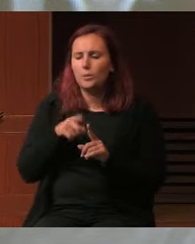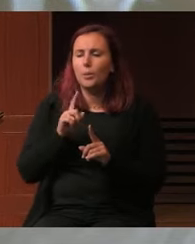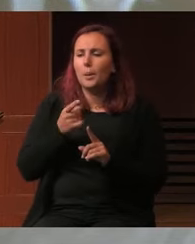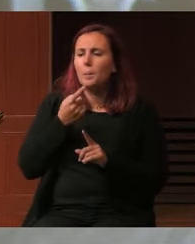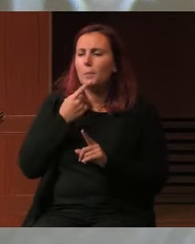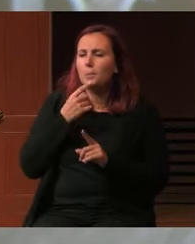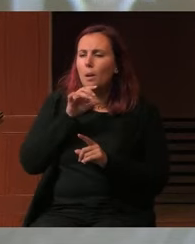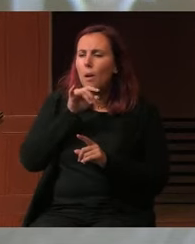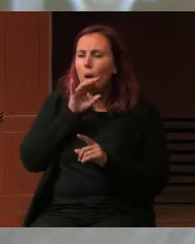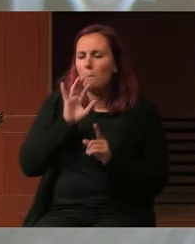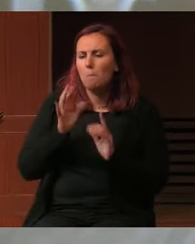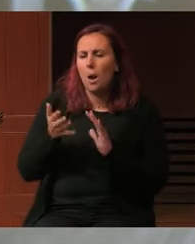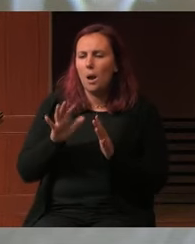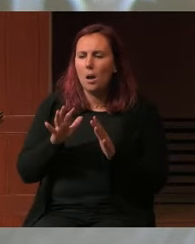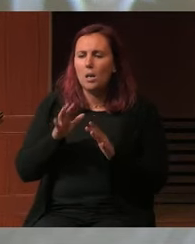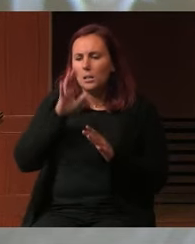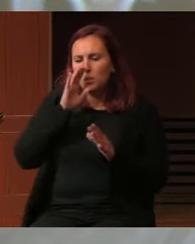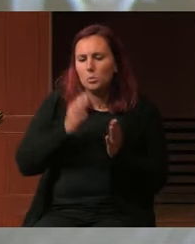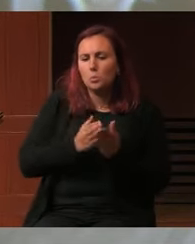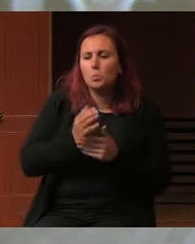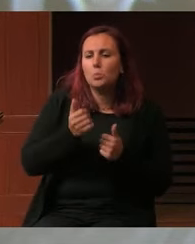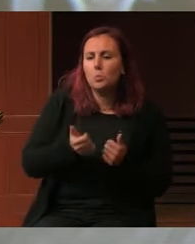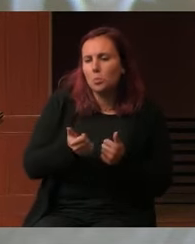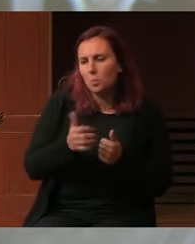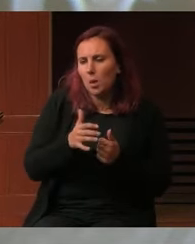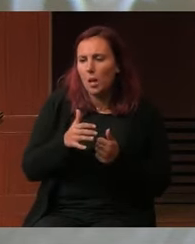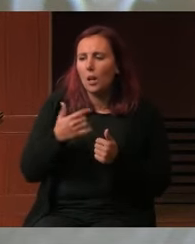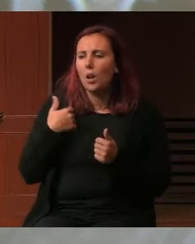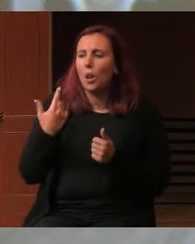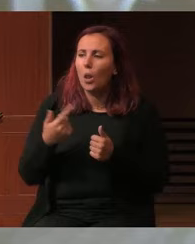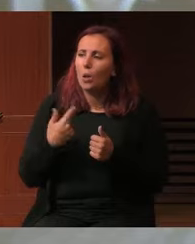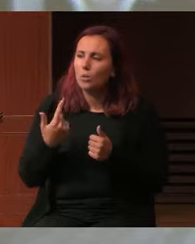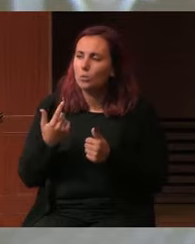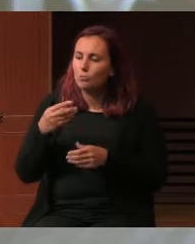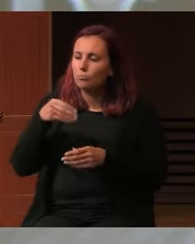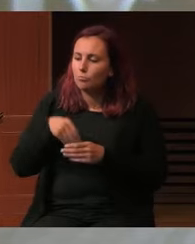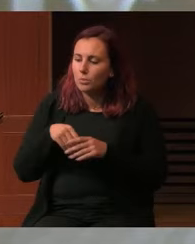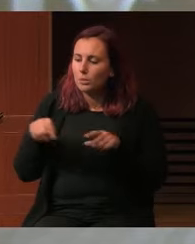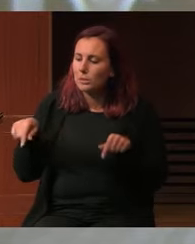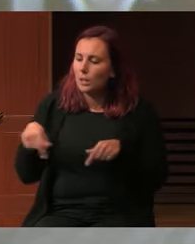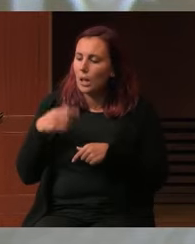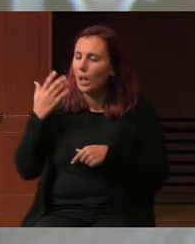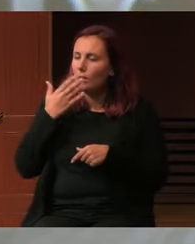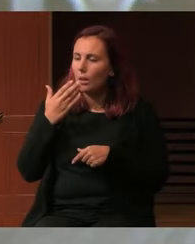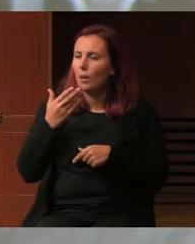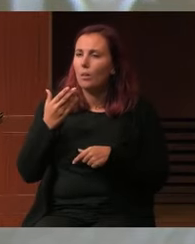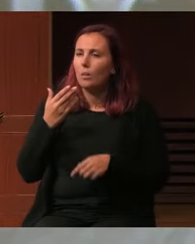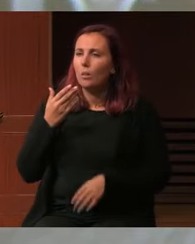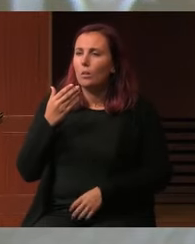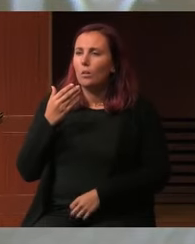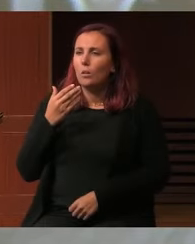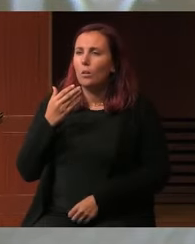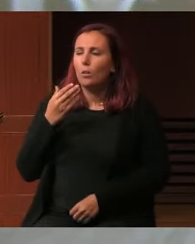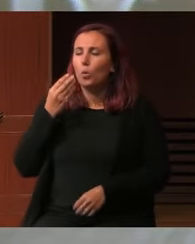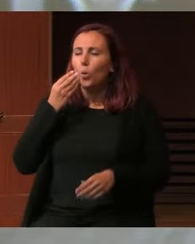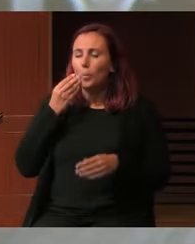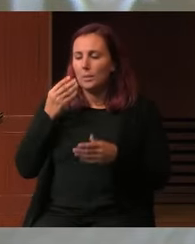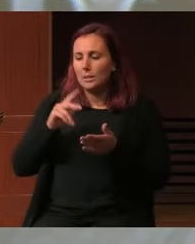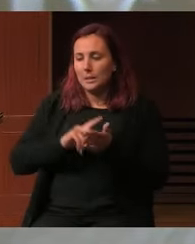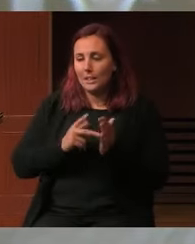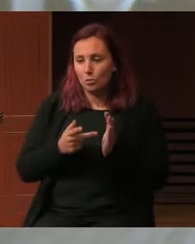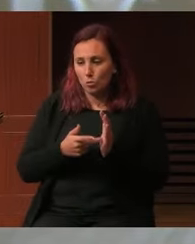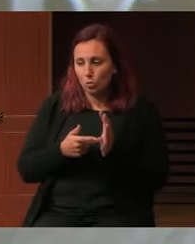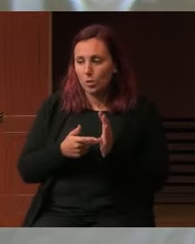mais ou menos bem-sucedida, conseguiríamos colocar dentro de sala de aula tecnologias que